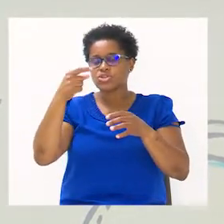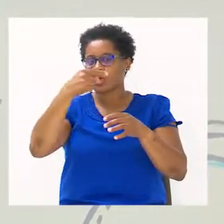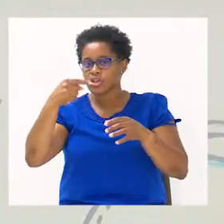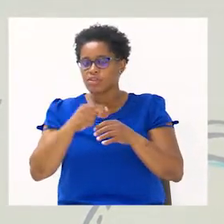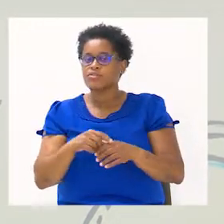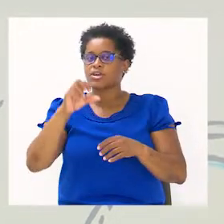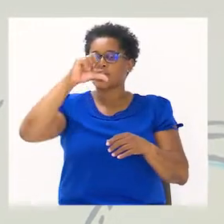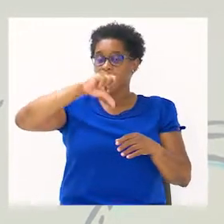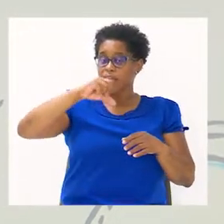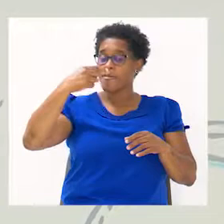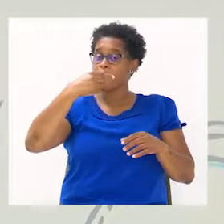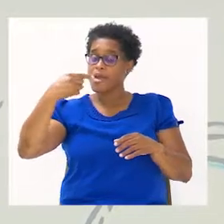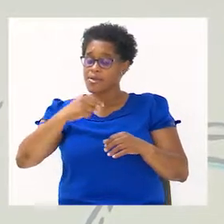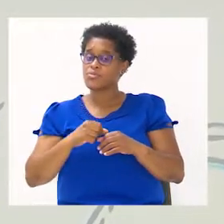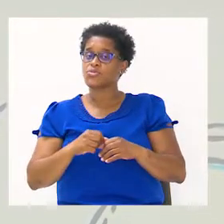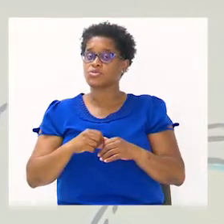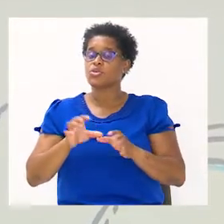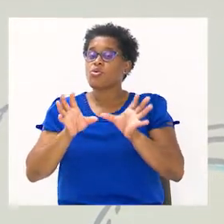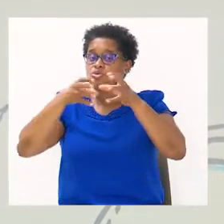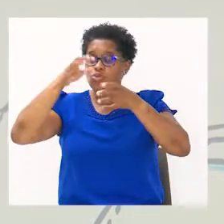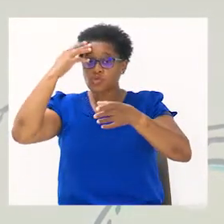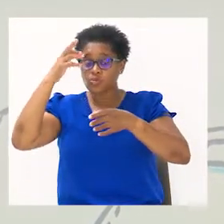Q-, que é o conjunto dos números racionais